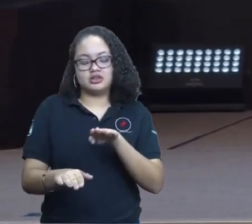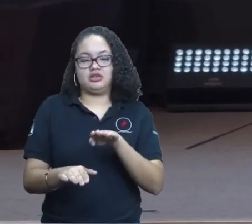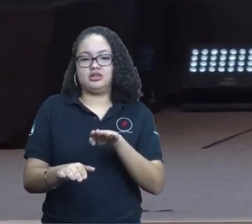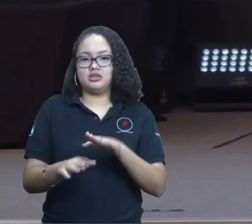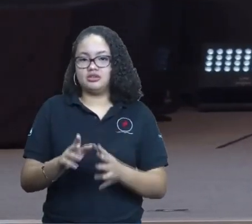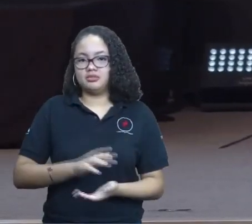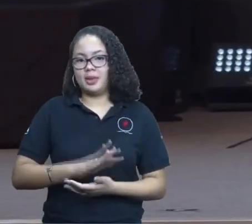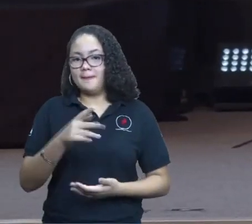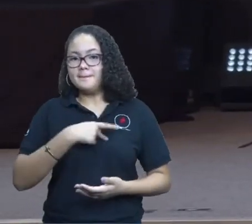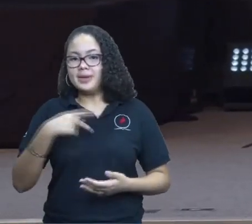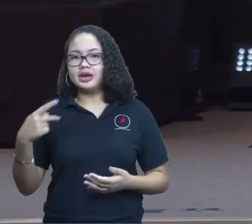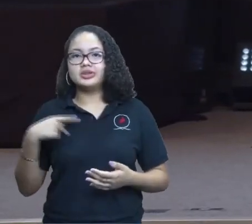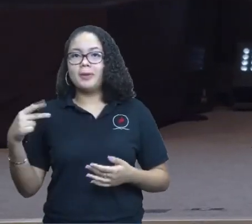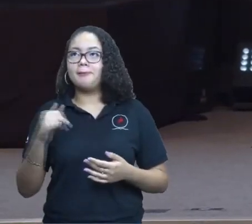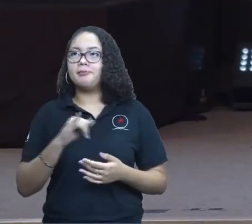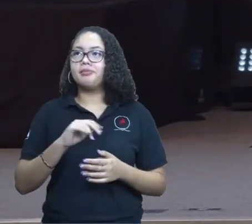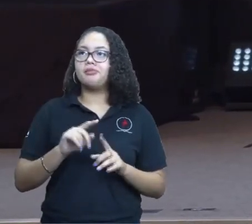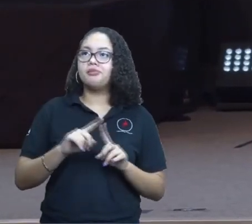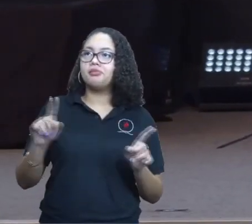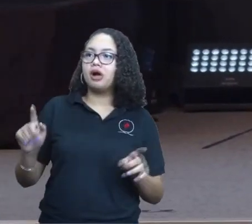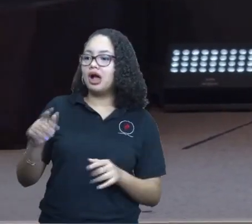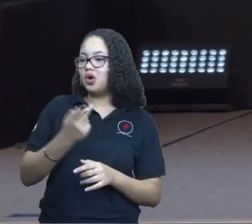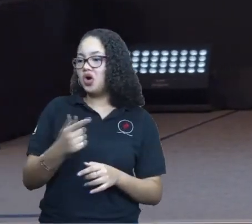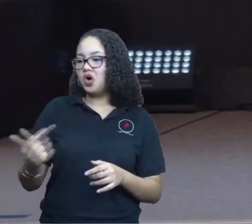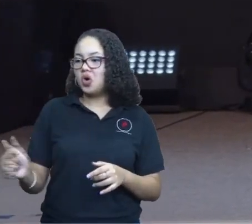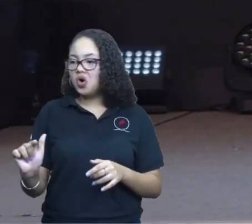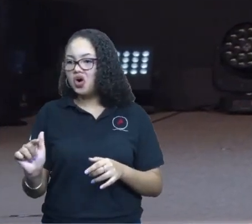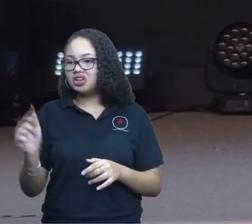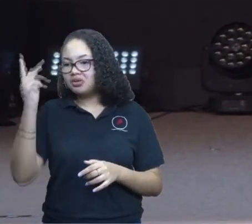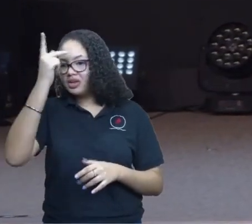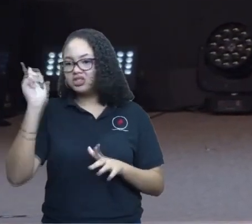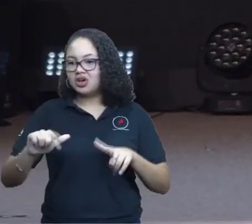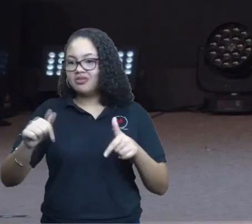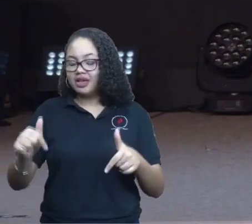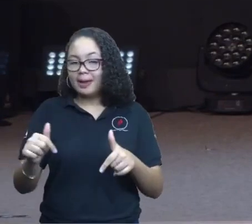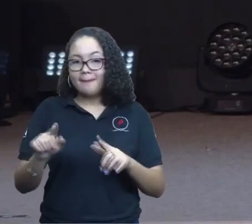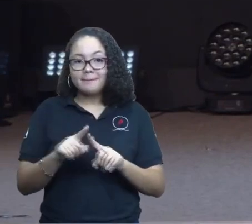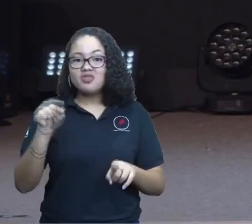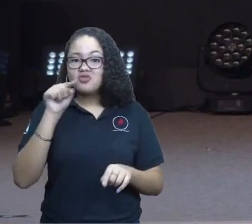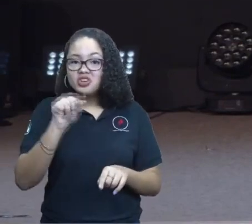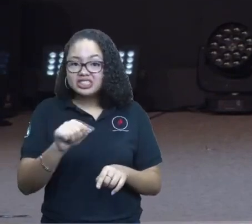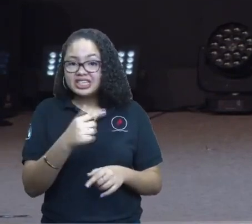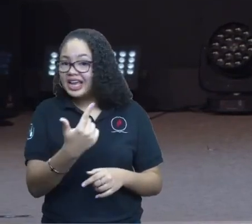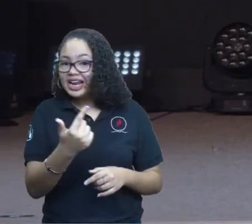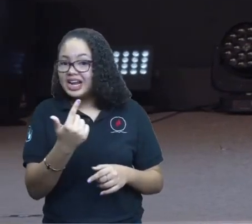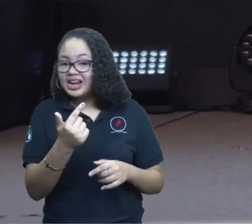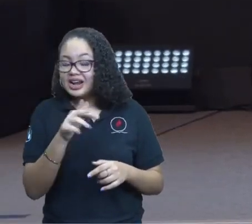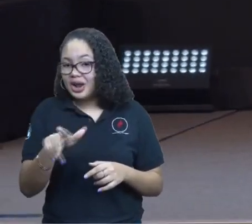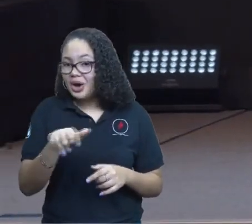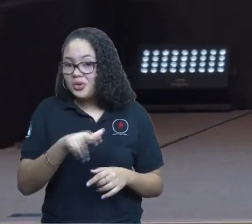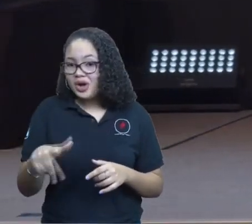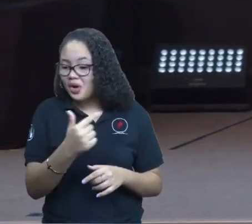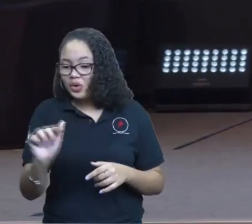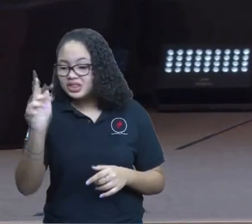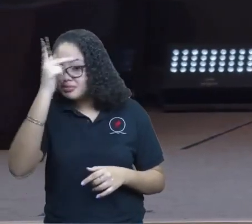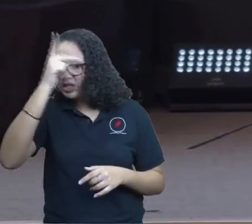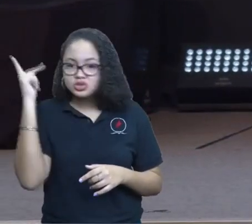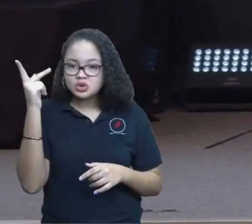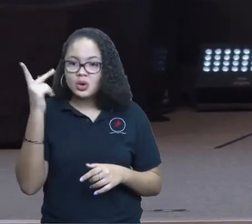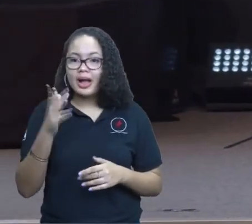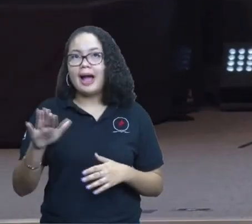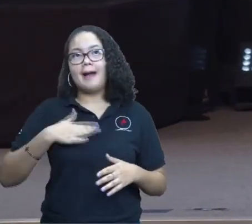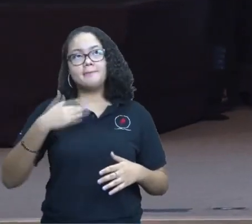pastor mas o Fulano fez teu nome não é Fulano Ah mas a minha amiga falou